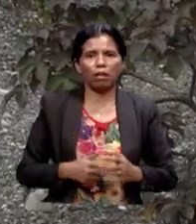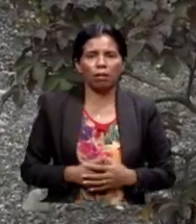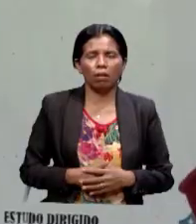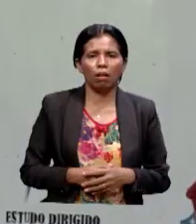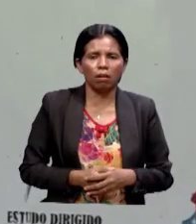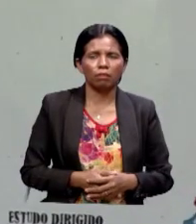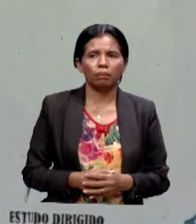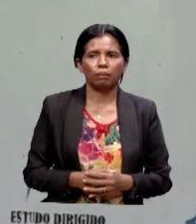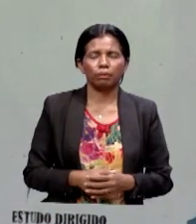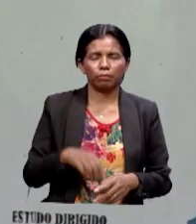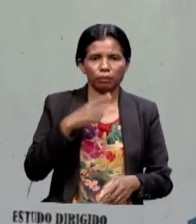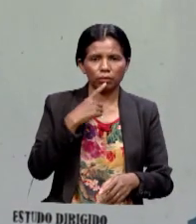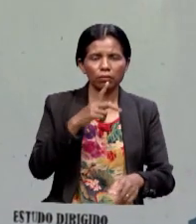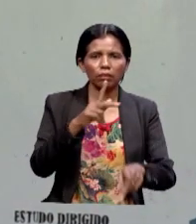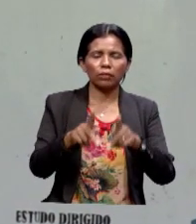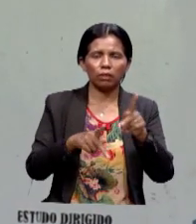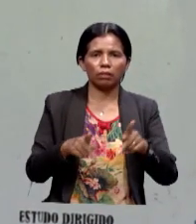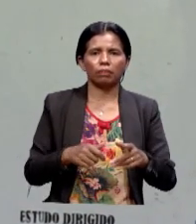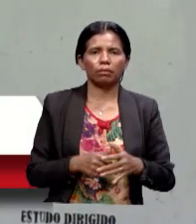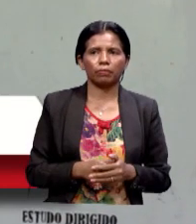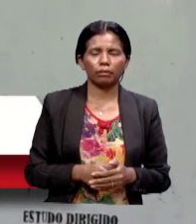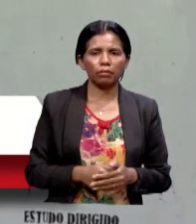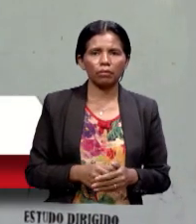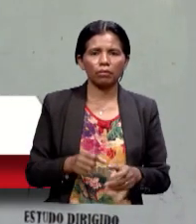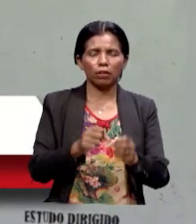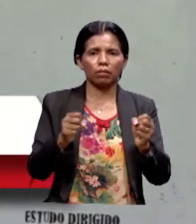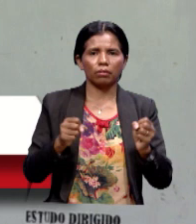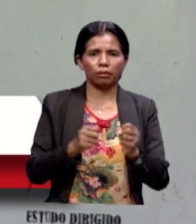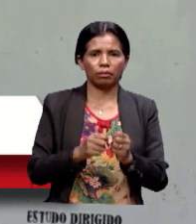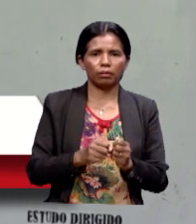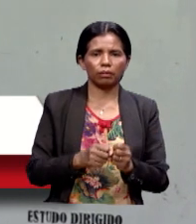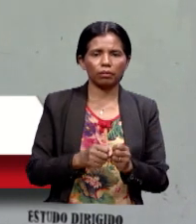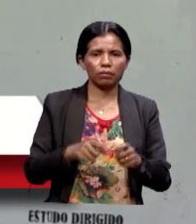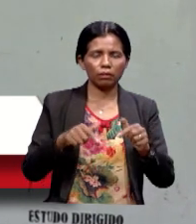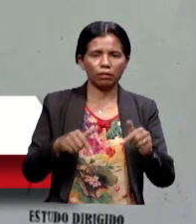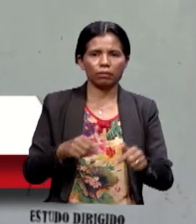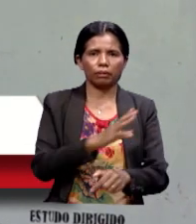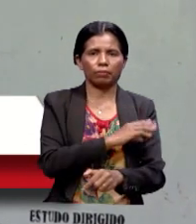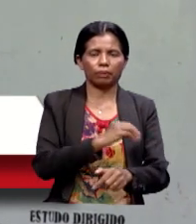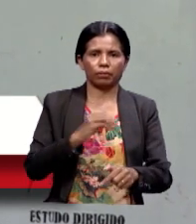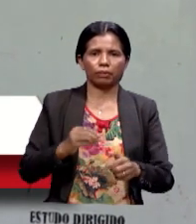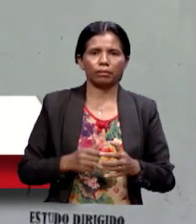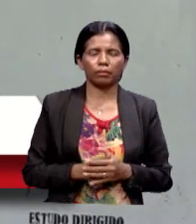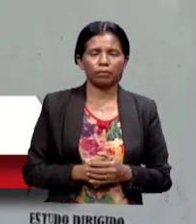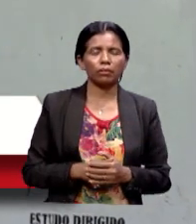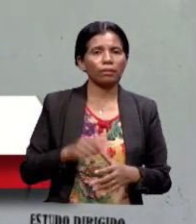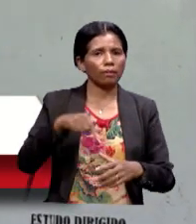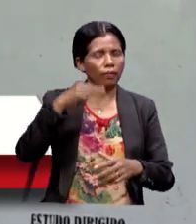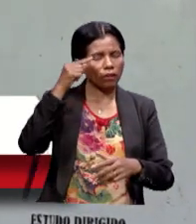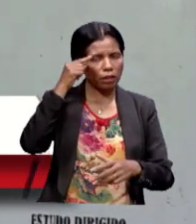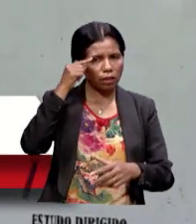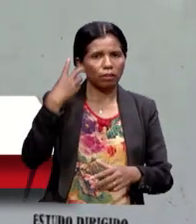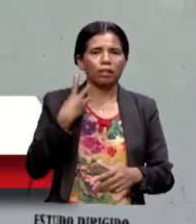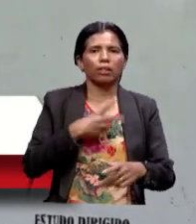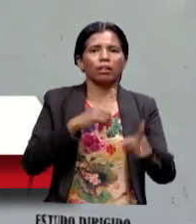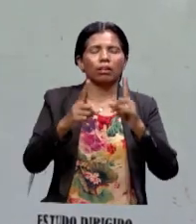Atau de ande tekal povo ni oia parti husu ku sau aldeia obrato ne ni moris maka e parti sektor agricultura ne. Se governo maka ite